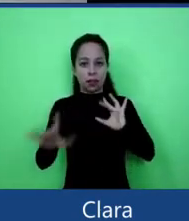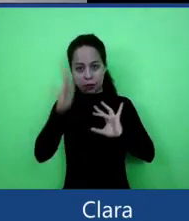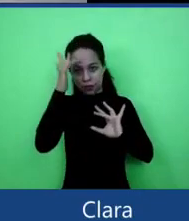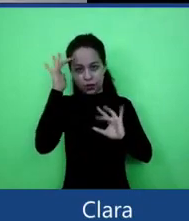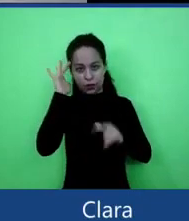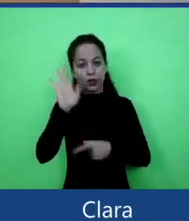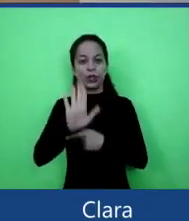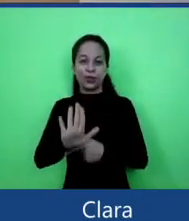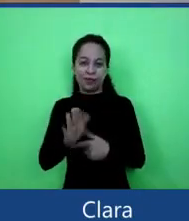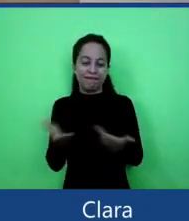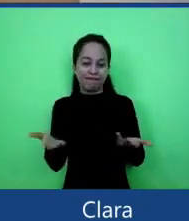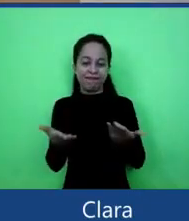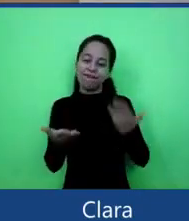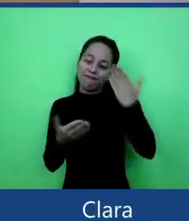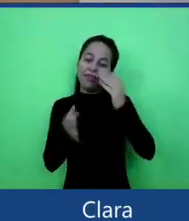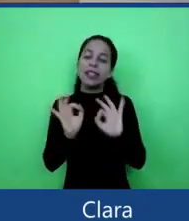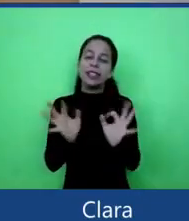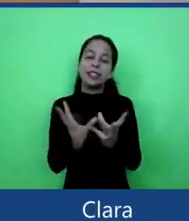É isso.